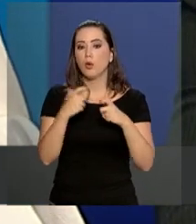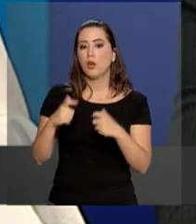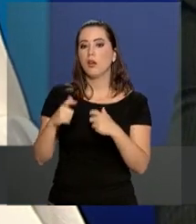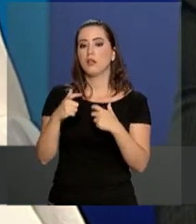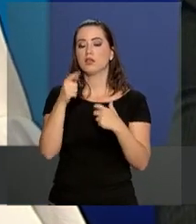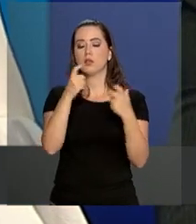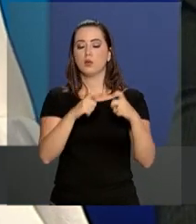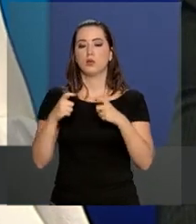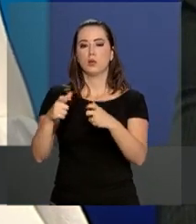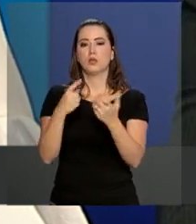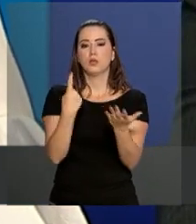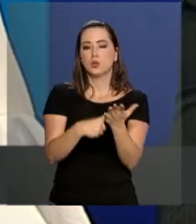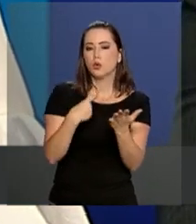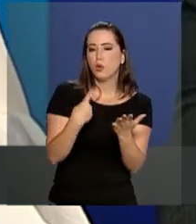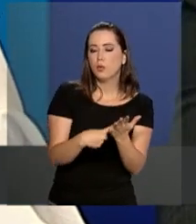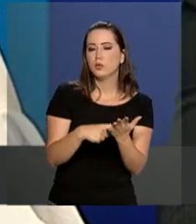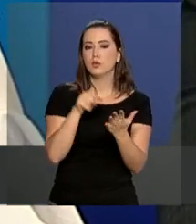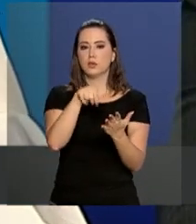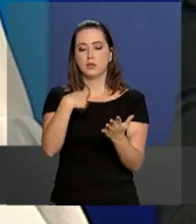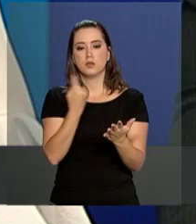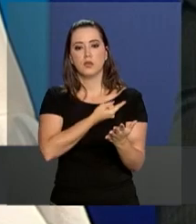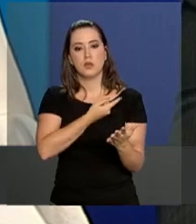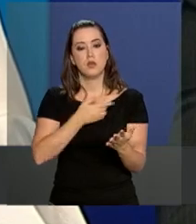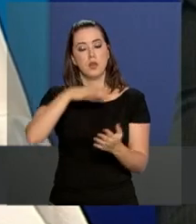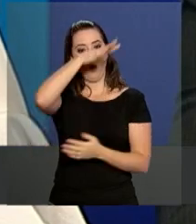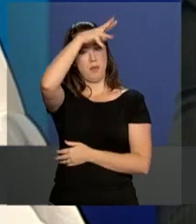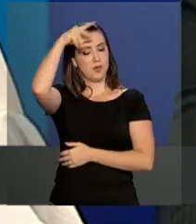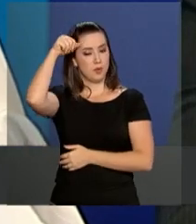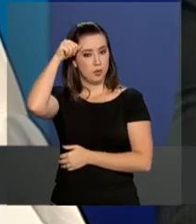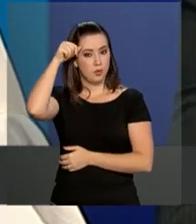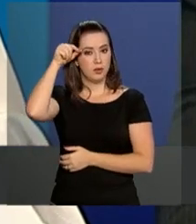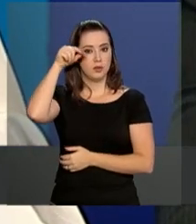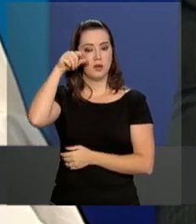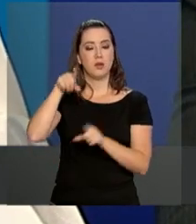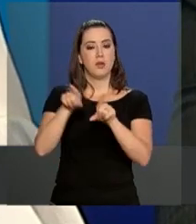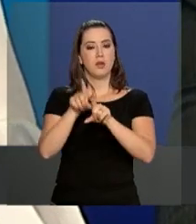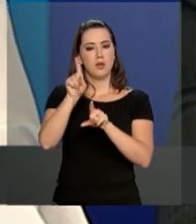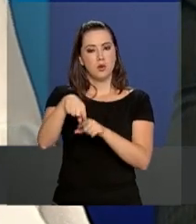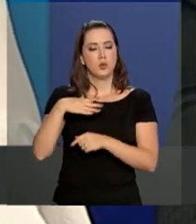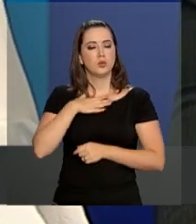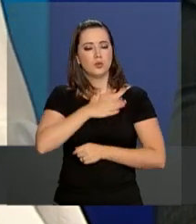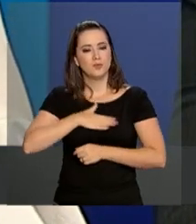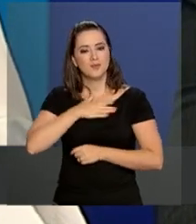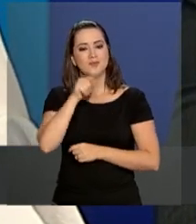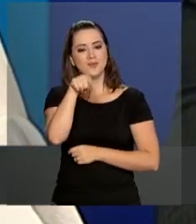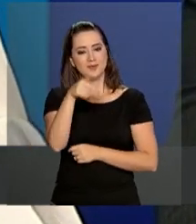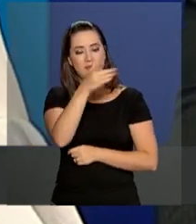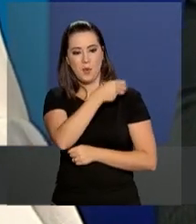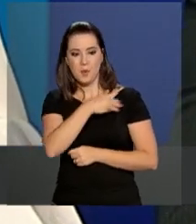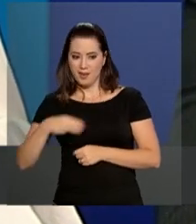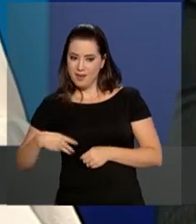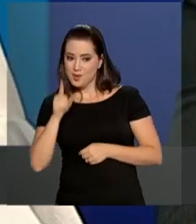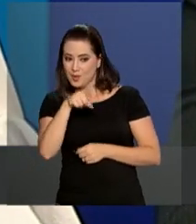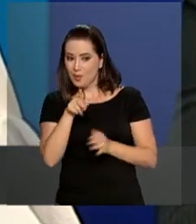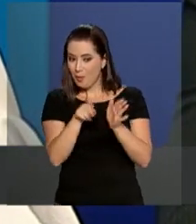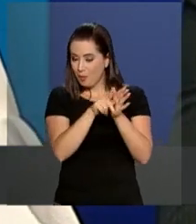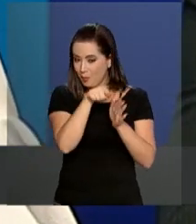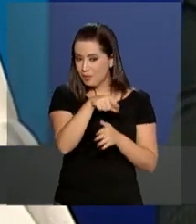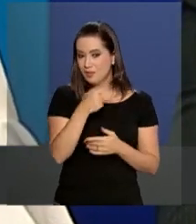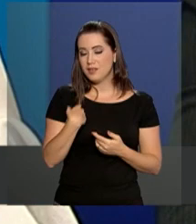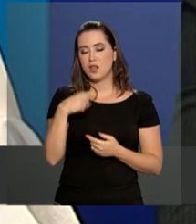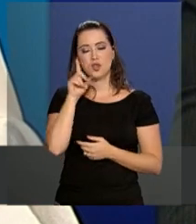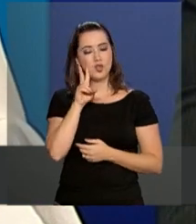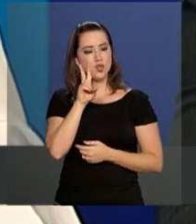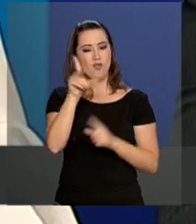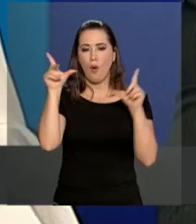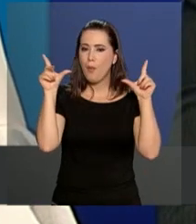de confirmação e o nosso amazonas do estado querido do nosso ministro é aquele onde se verifica o melhor